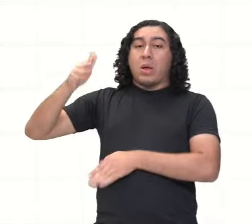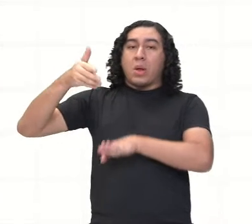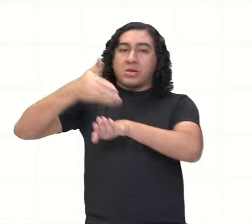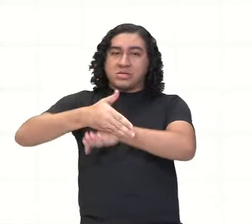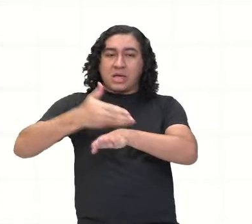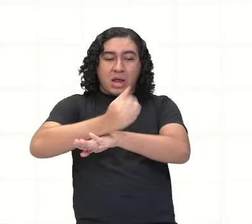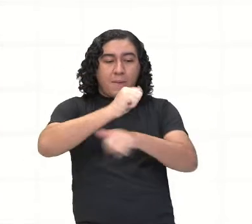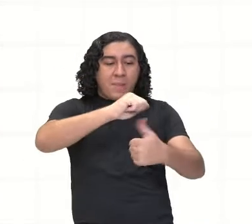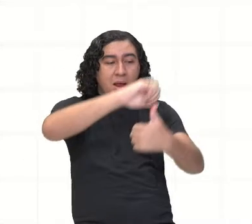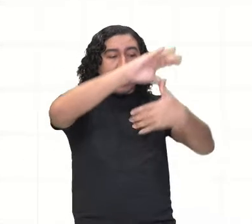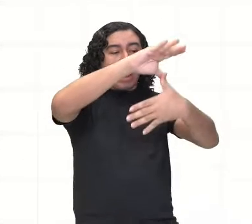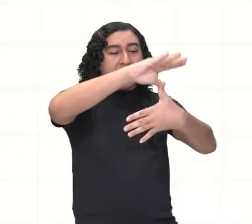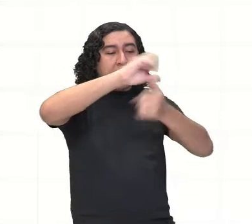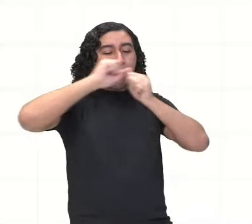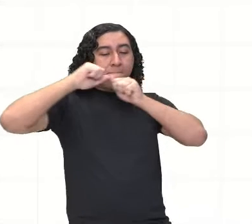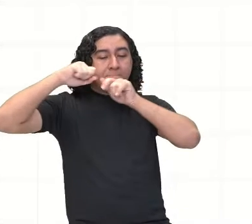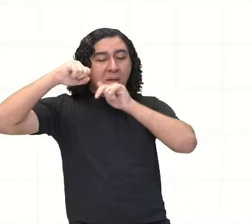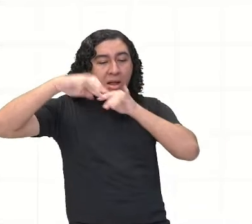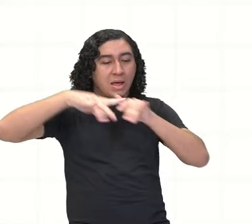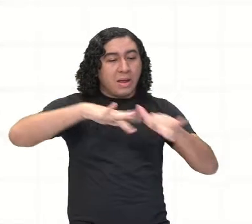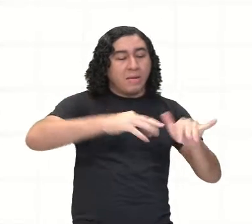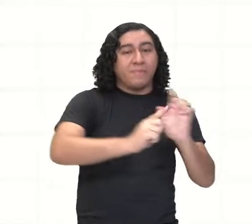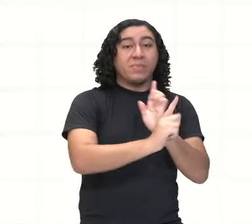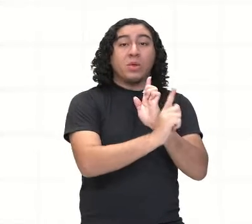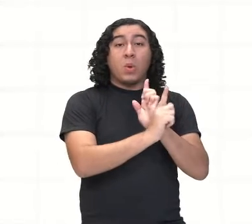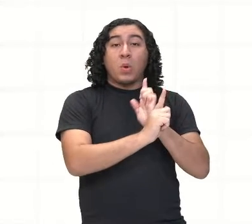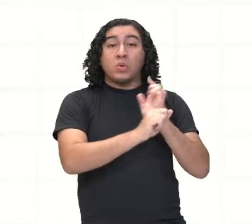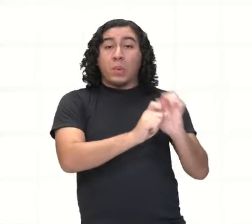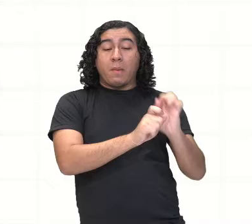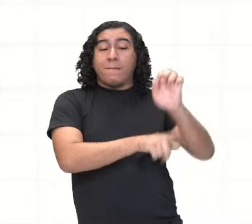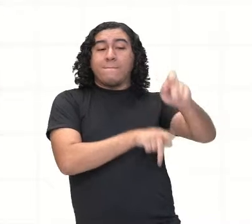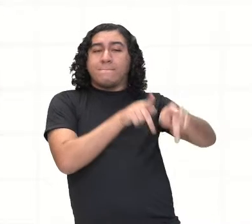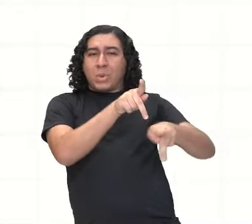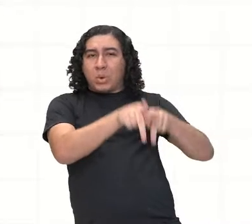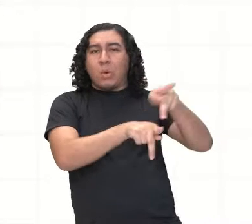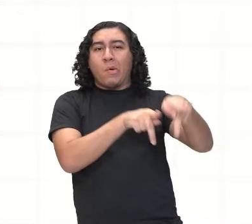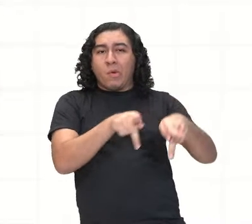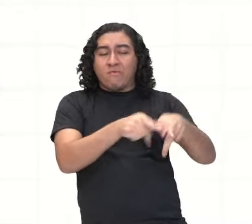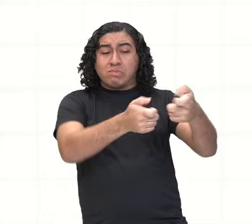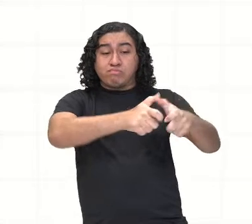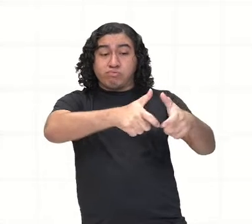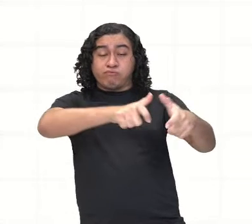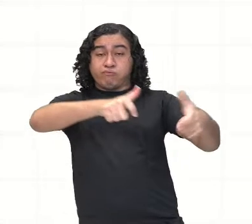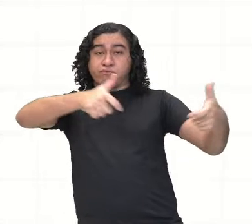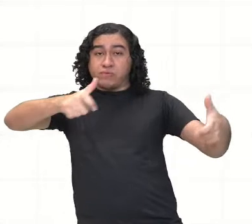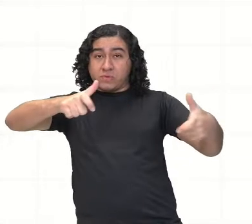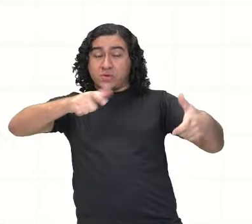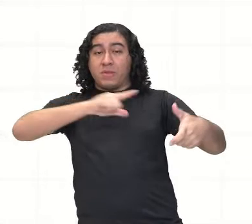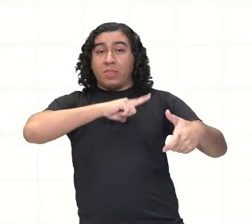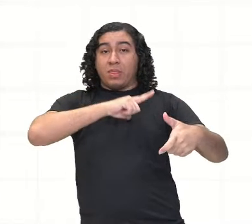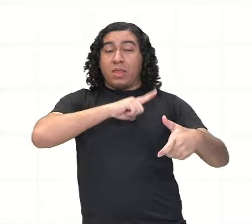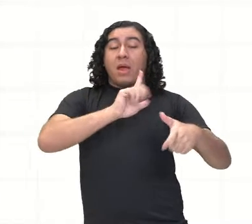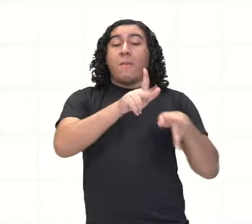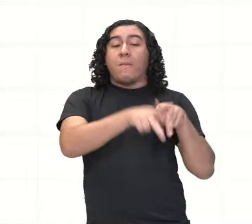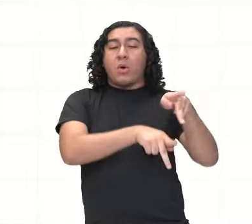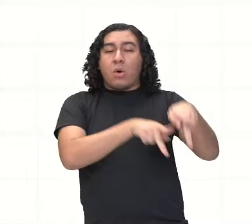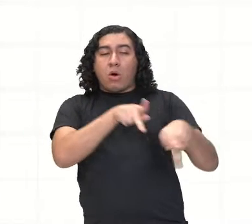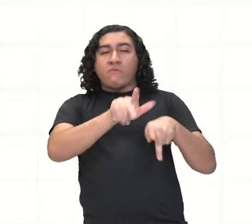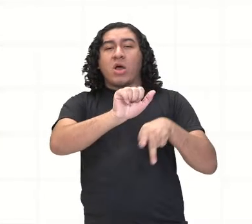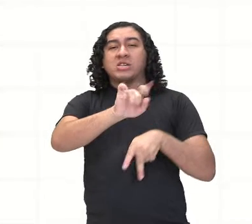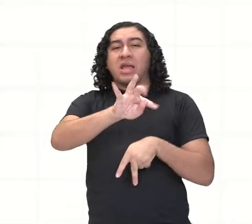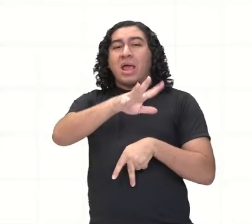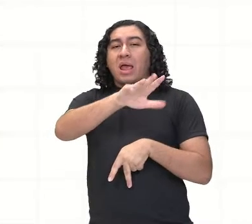América, eles encontram civilizações bastante numerosas. Nós vamos ter a civilização asteca,